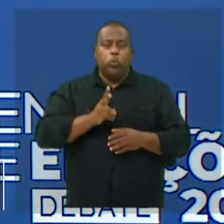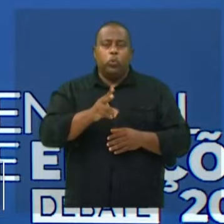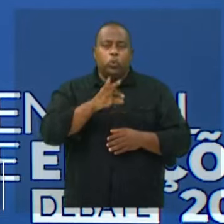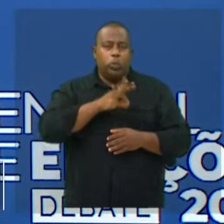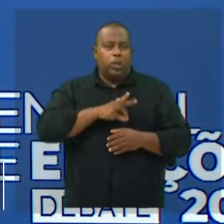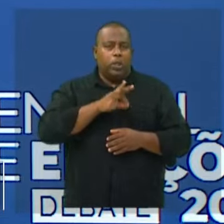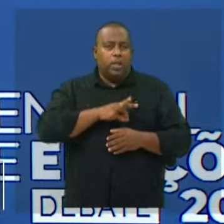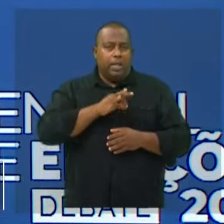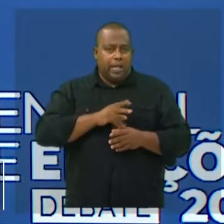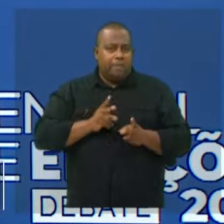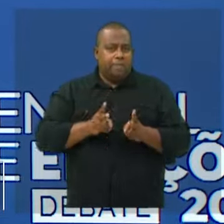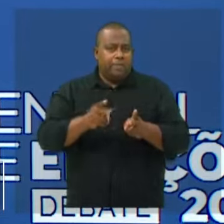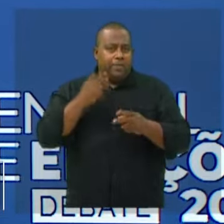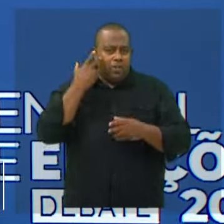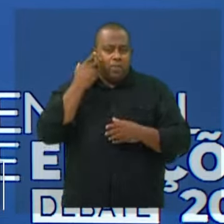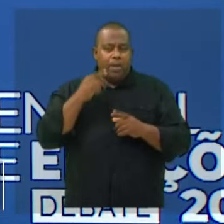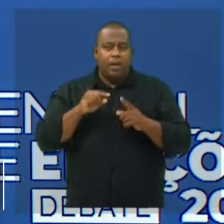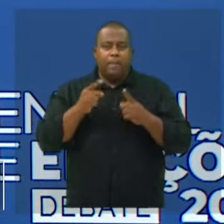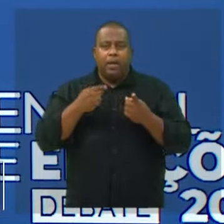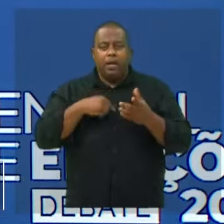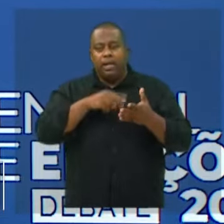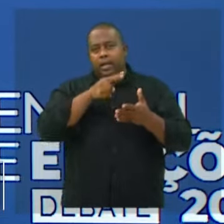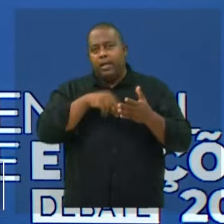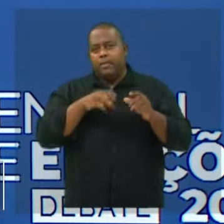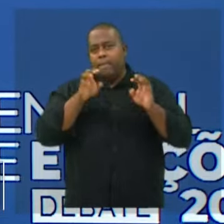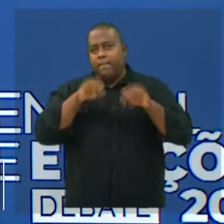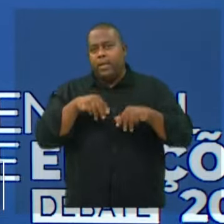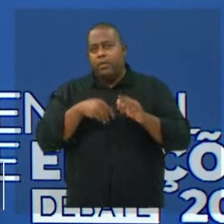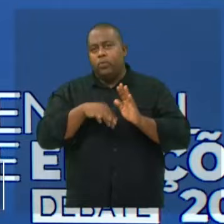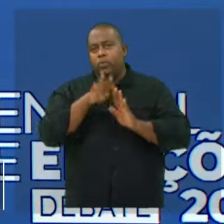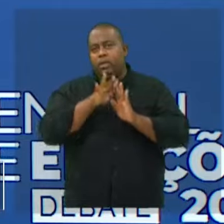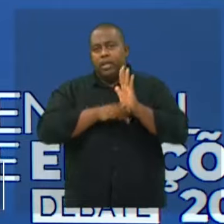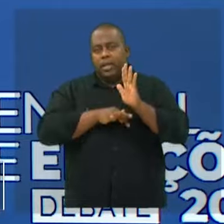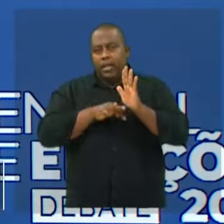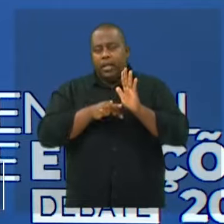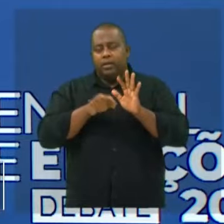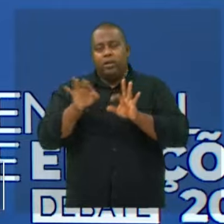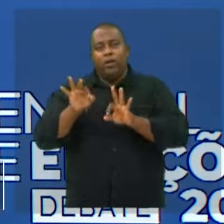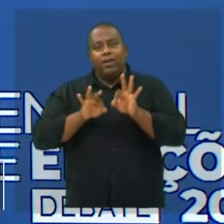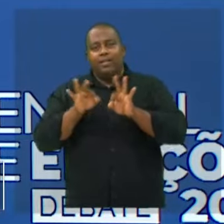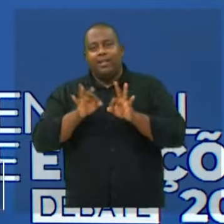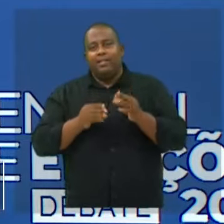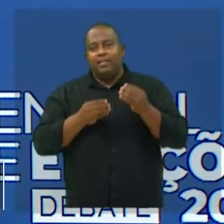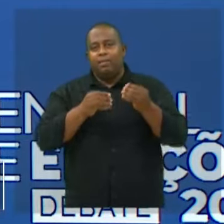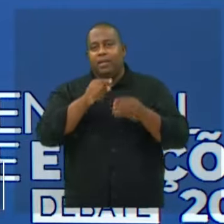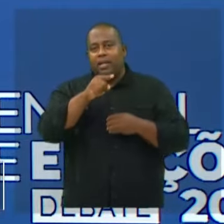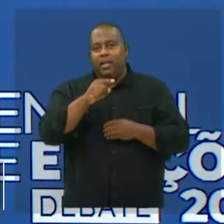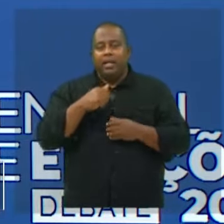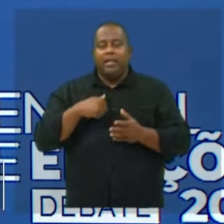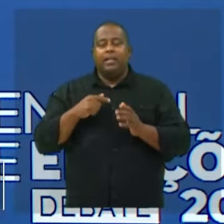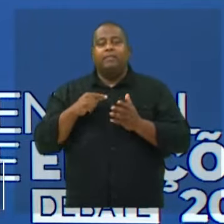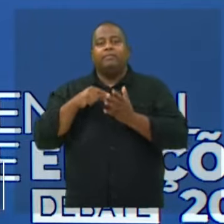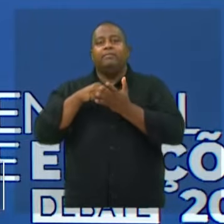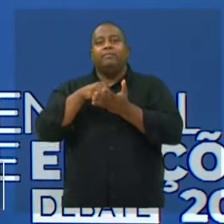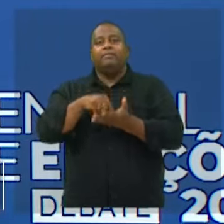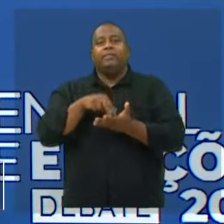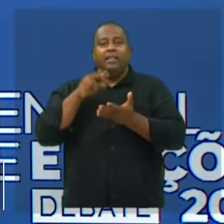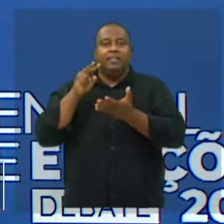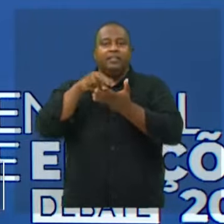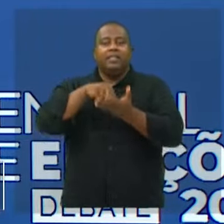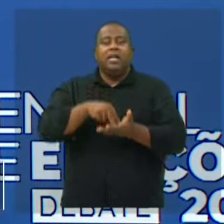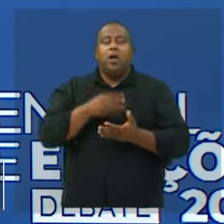agora lendo bem um texto que foi aí eh programado para ele ele se apresenta como um bom moço